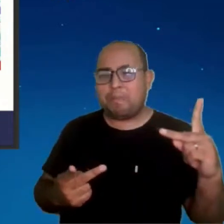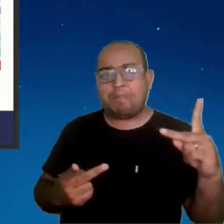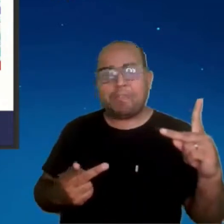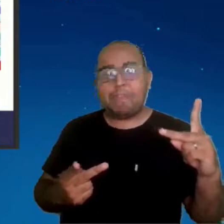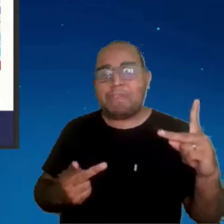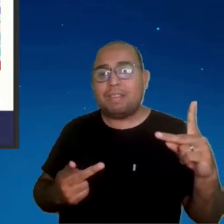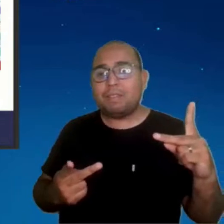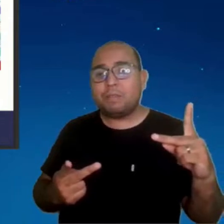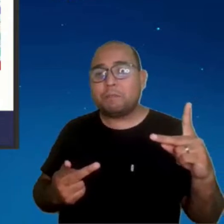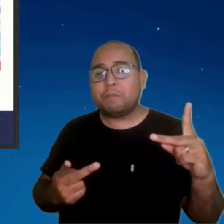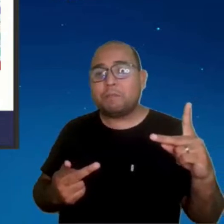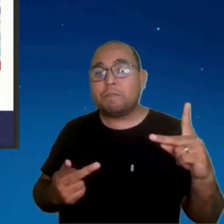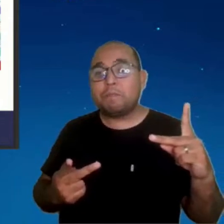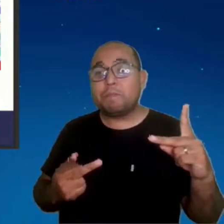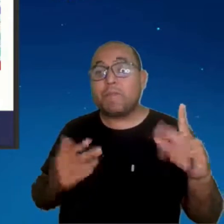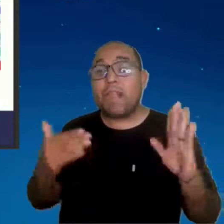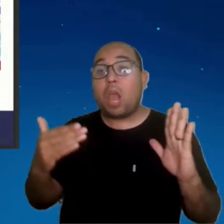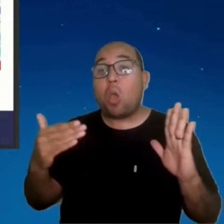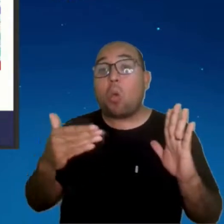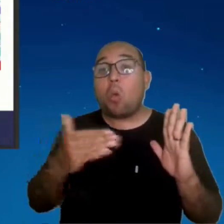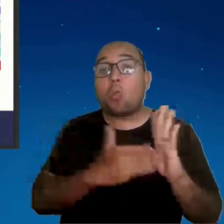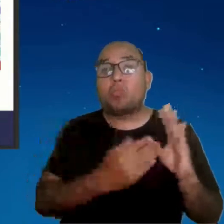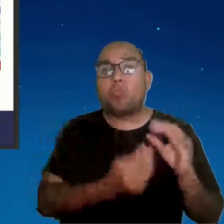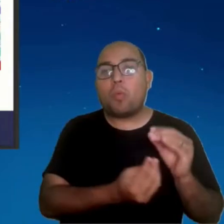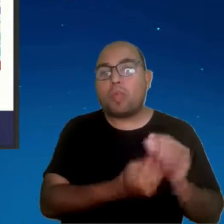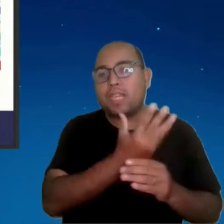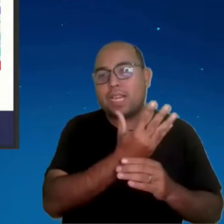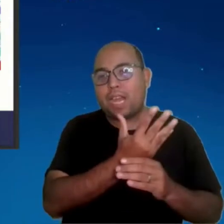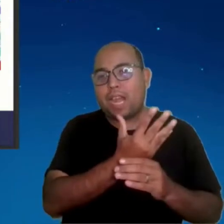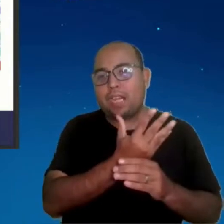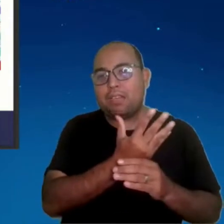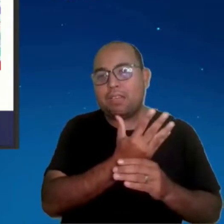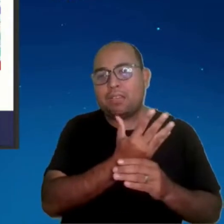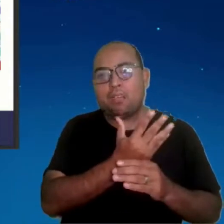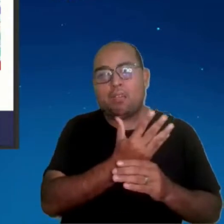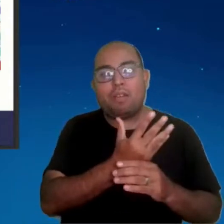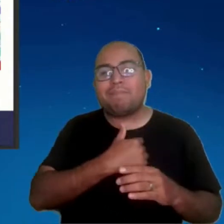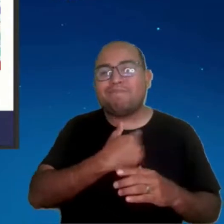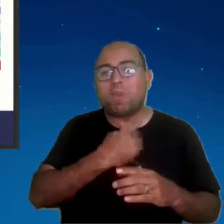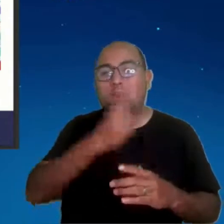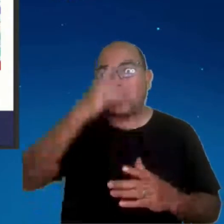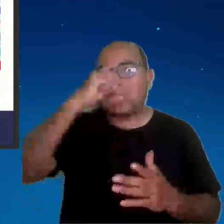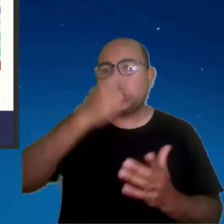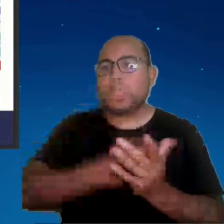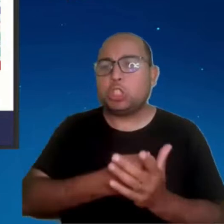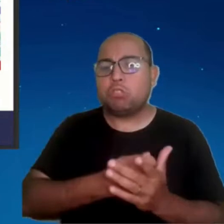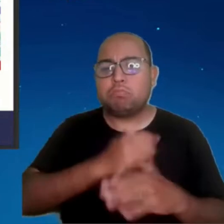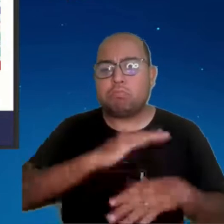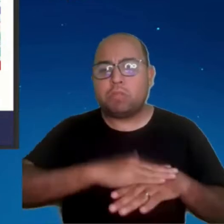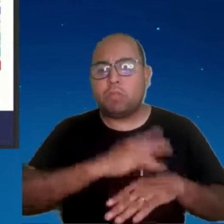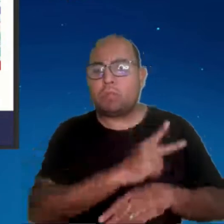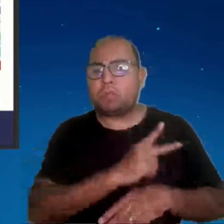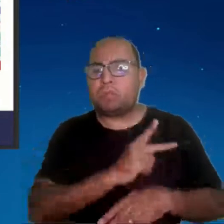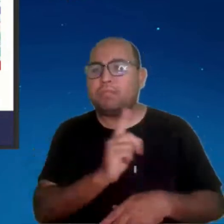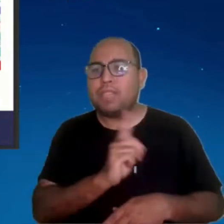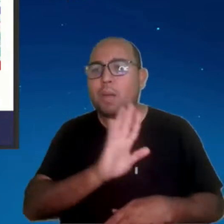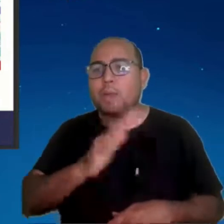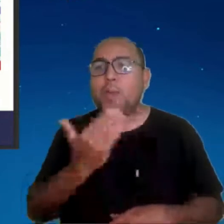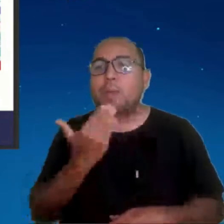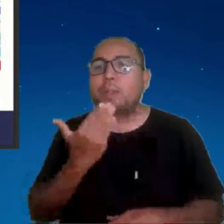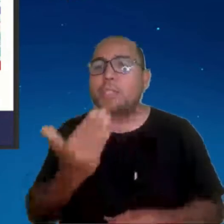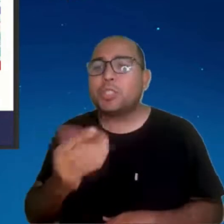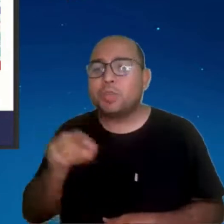existe, ele é o último a ser criado, ele não tem voz ativa, mas, assim, o que eu estou pedindo para